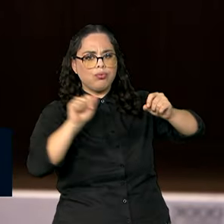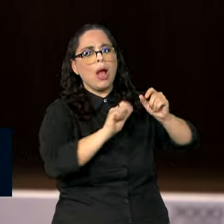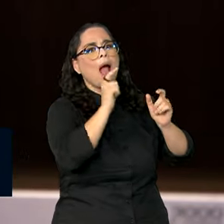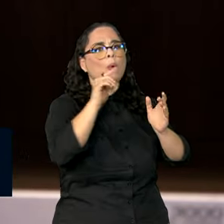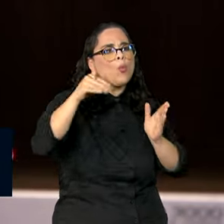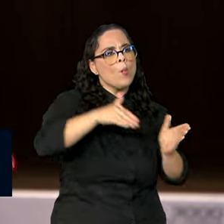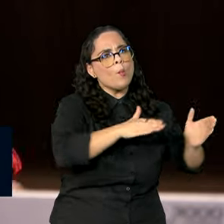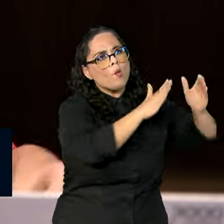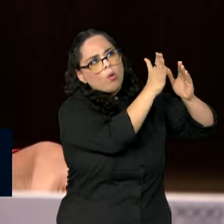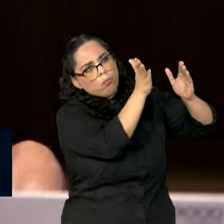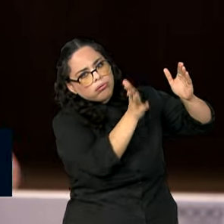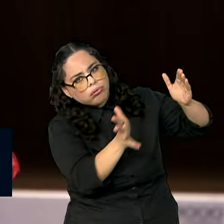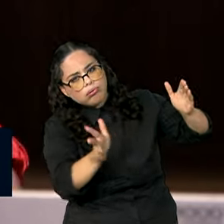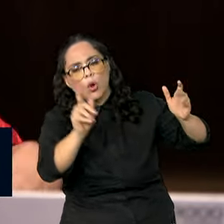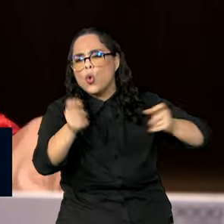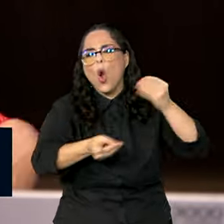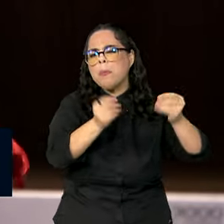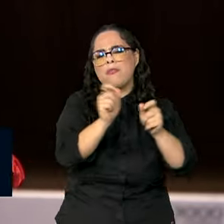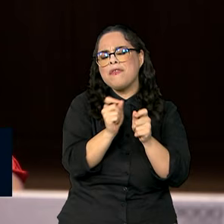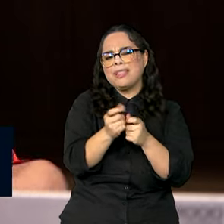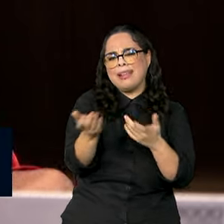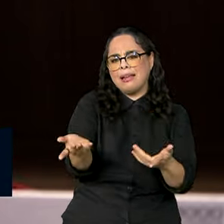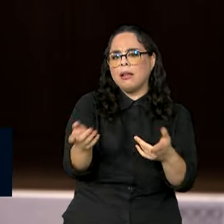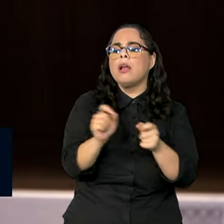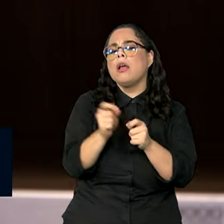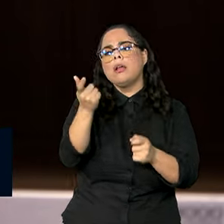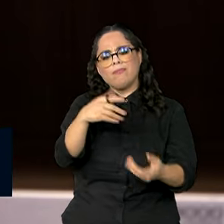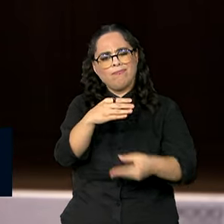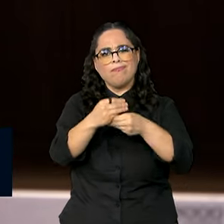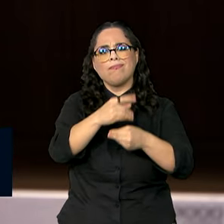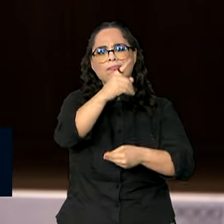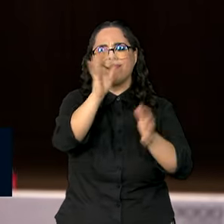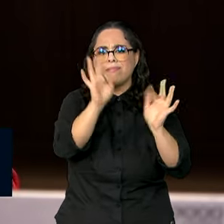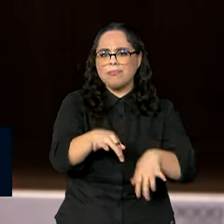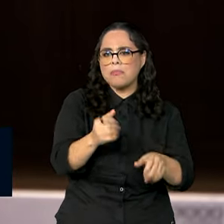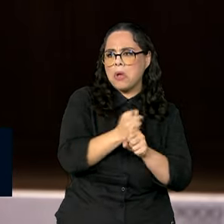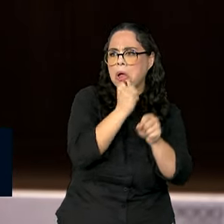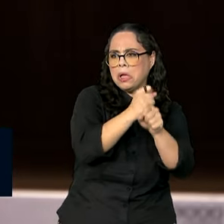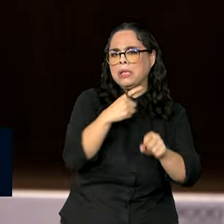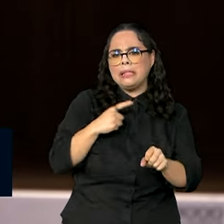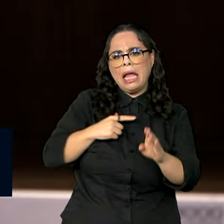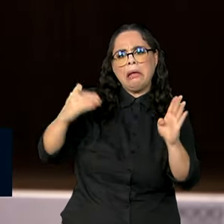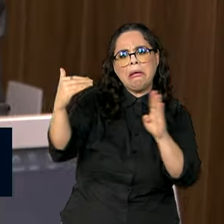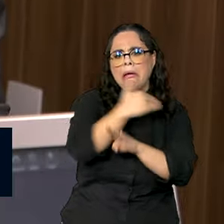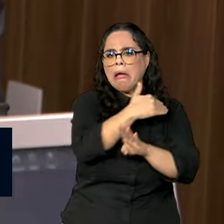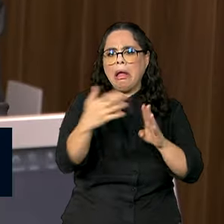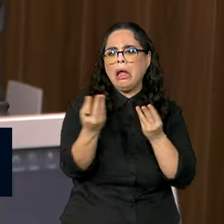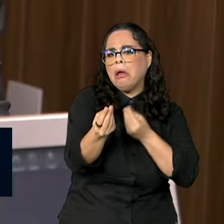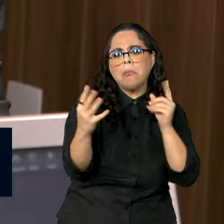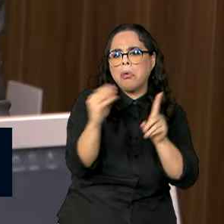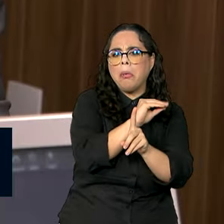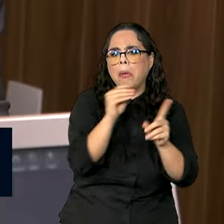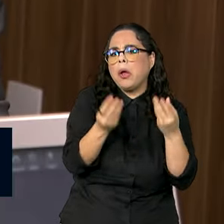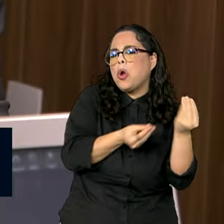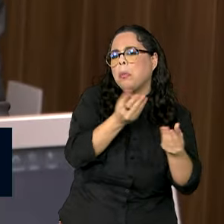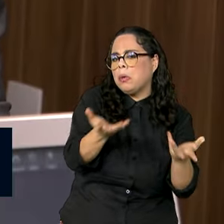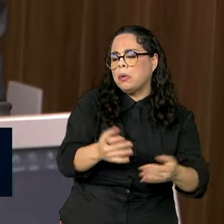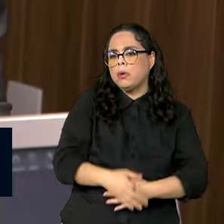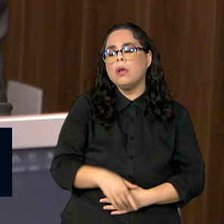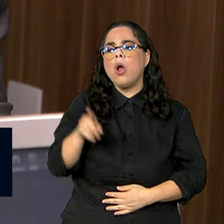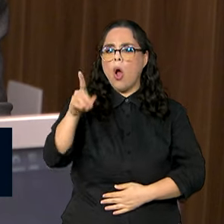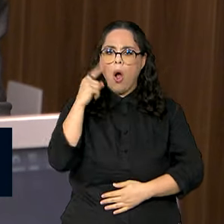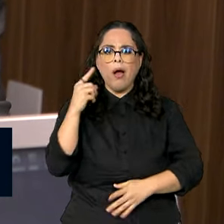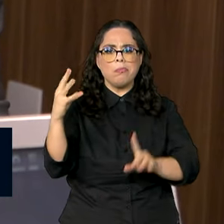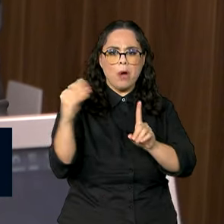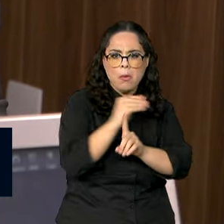E como é que essa ampliação, esse bombeamento, vai ajudar a concluir essas obras? Tem alguma interferência? Tem. A interferência, na verdade,